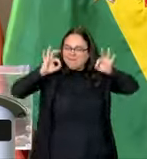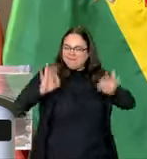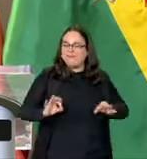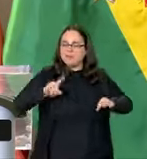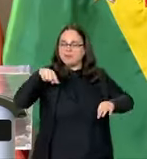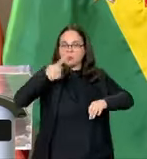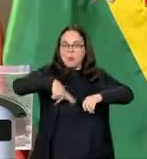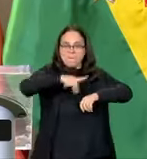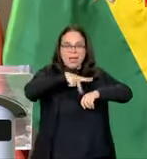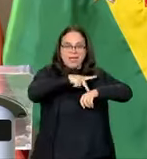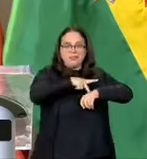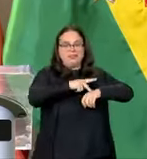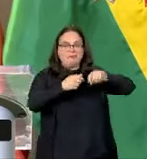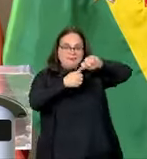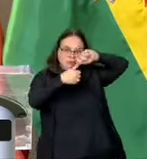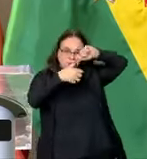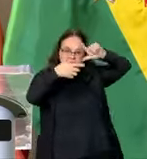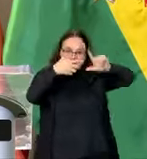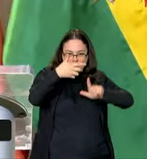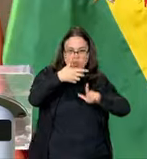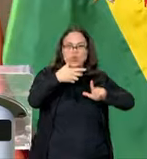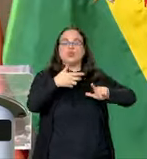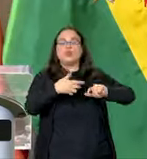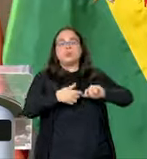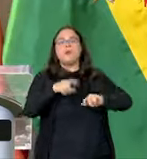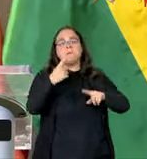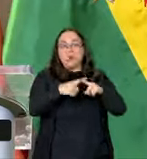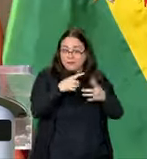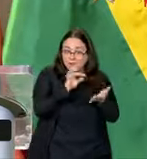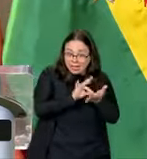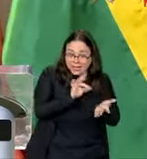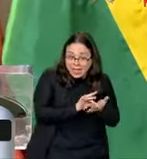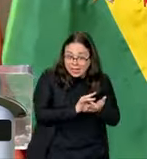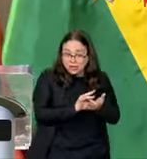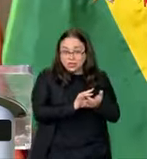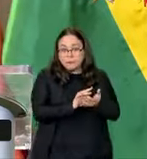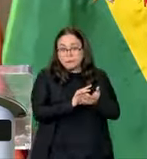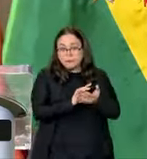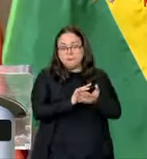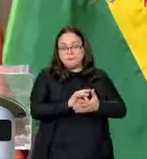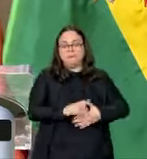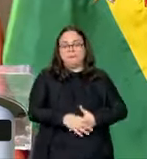do nosso continente. Porque na verdade esses nossos...